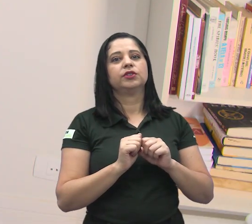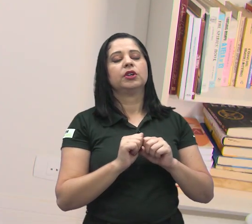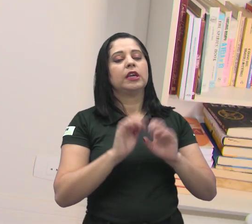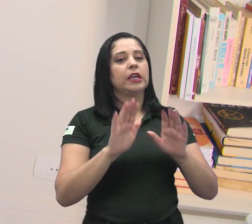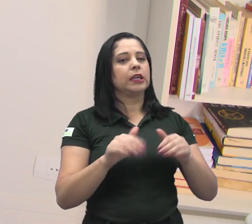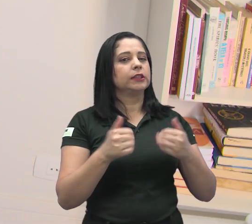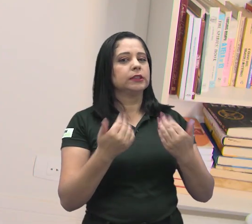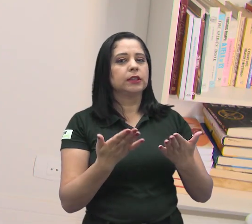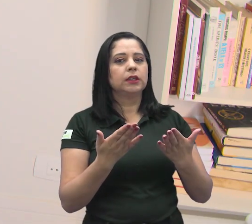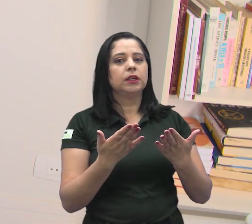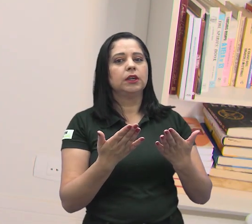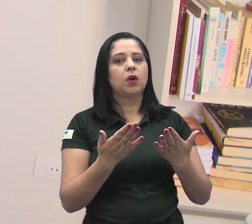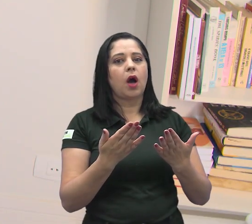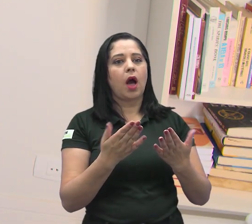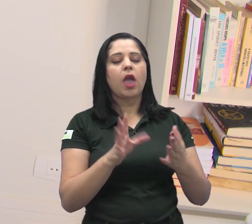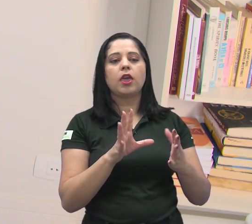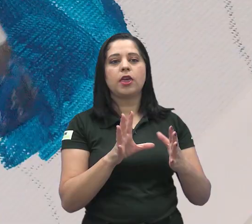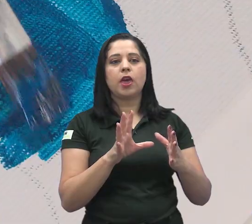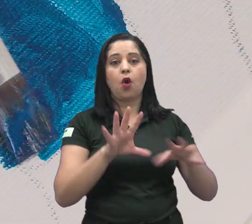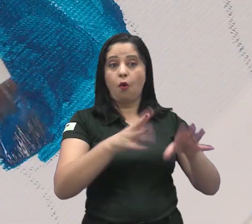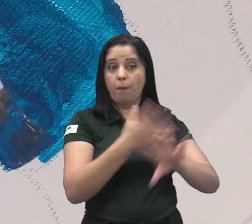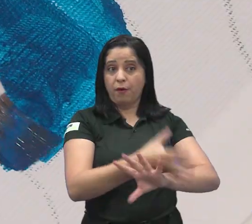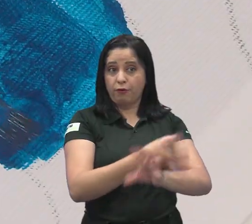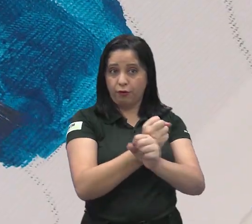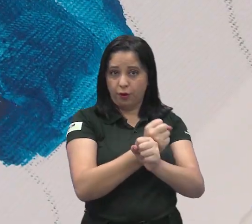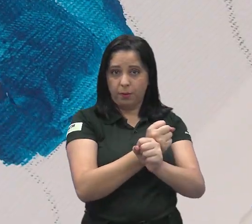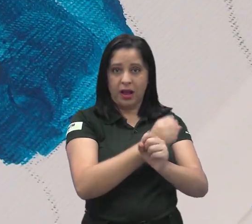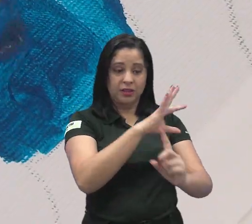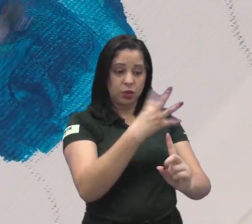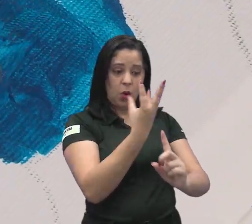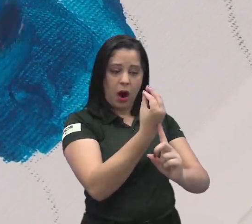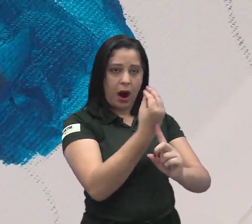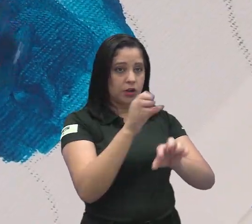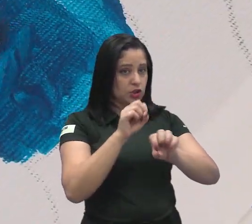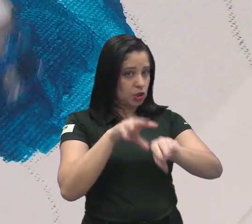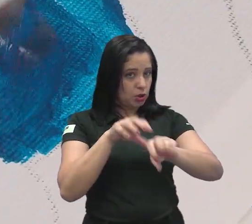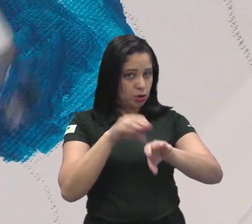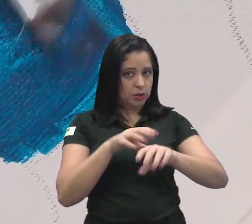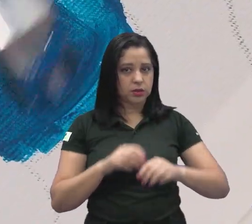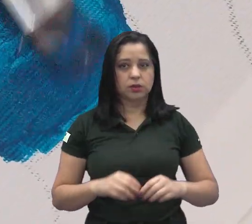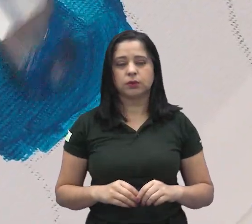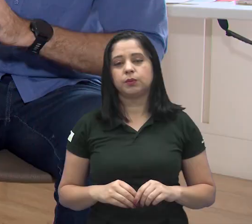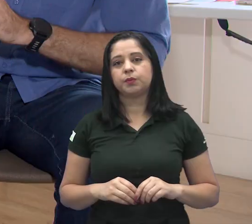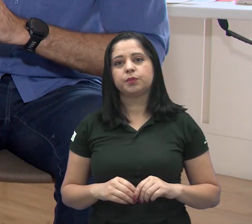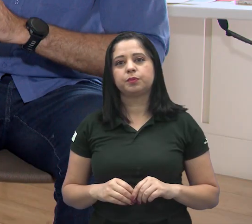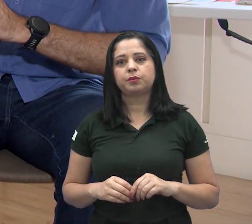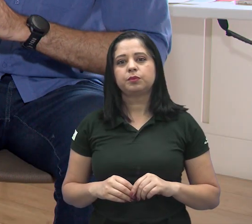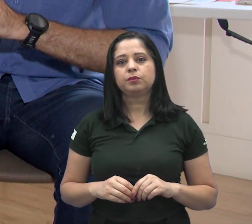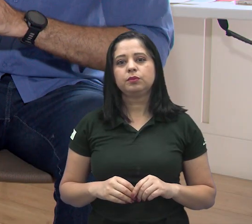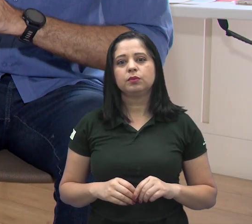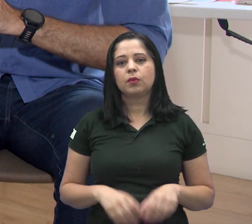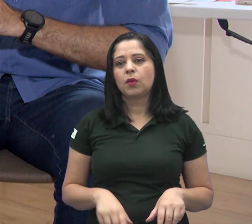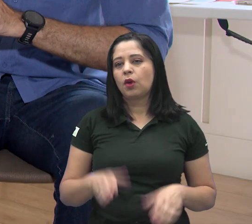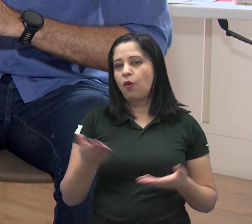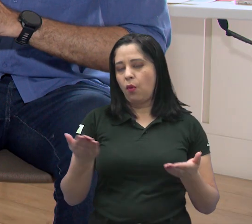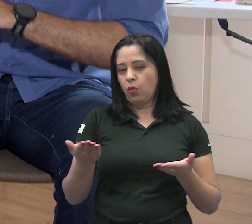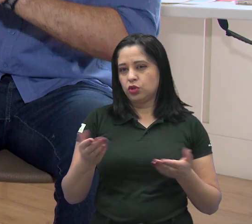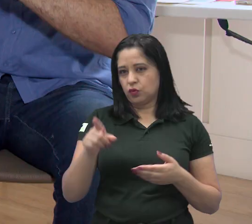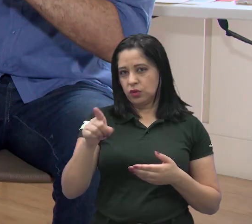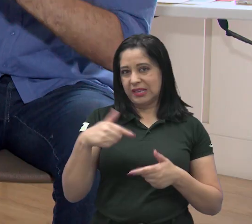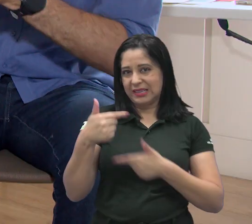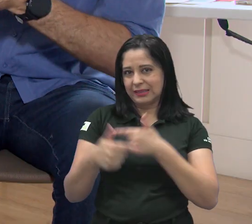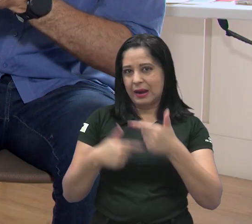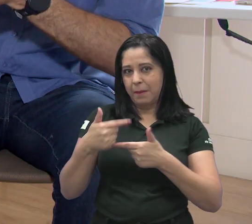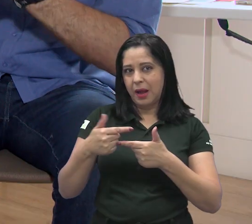plásticas quanto arte e educação, que seria para dar aula de arte e educação. Hoje você trabalha